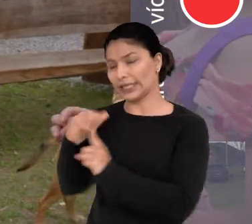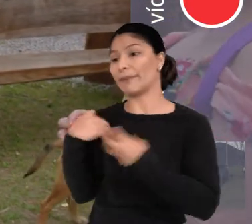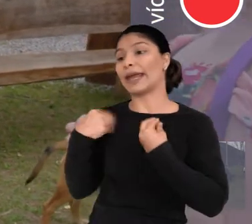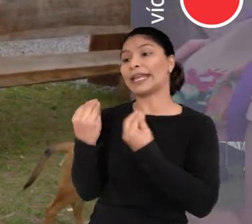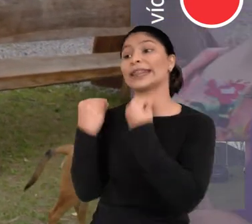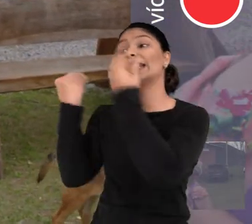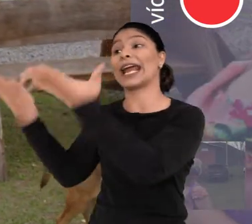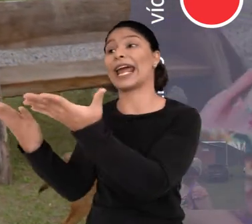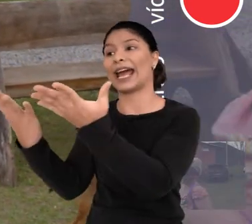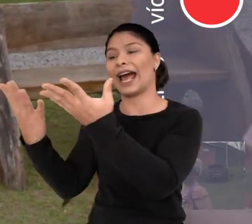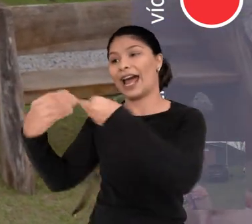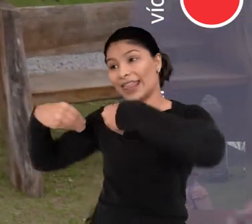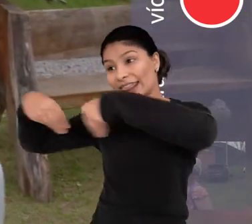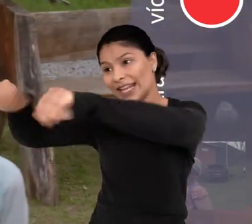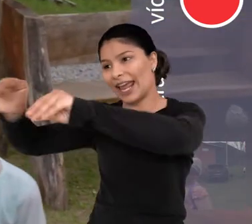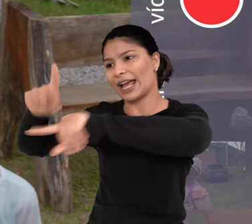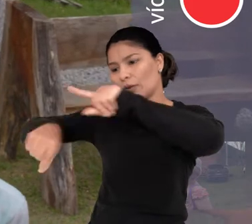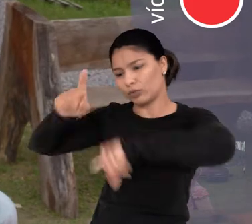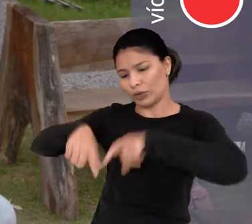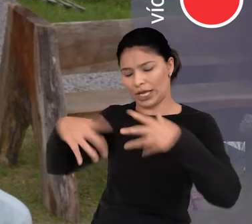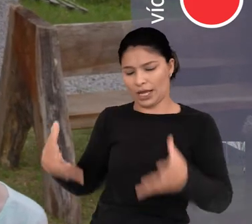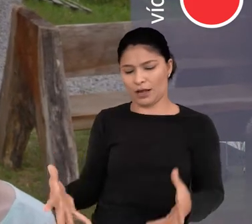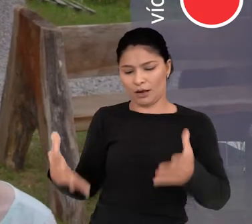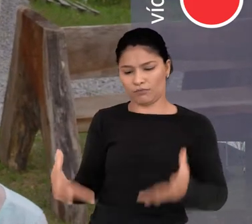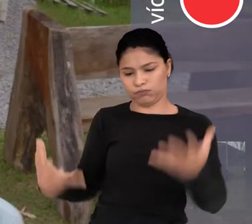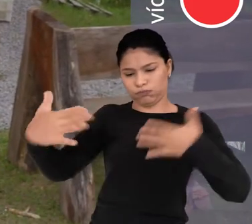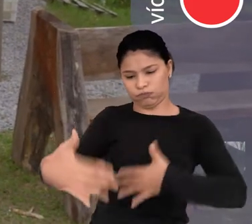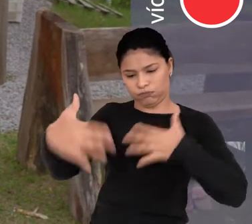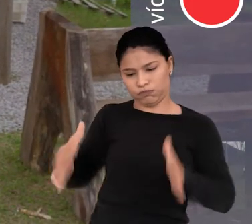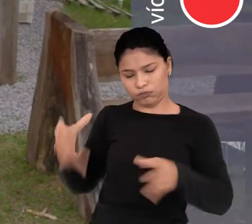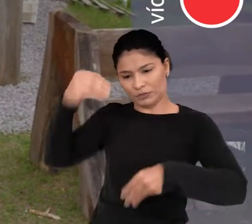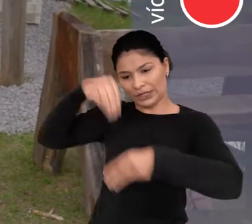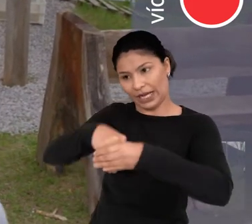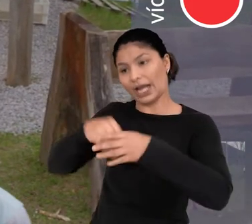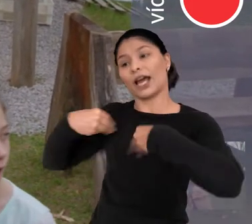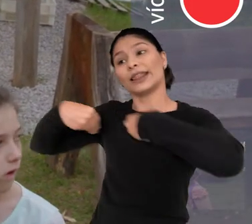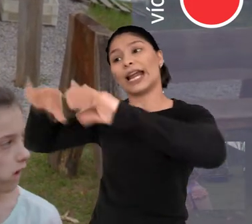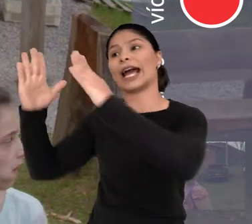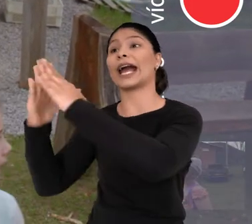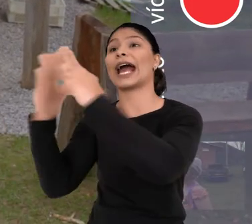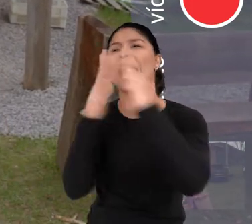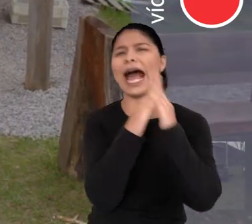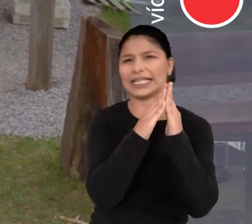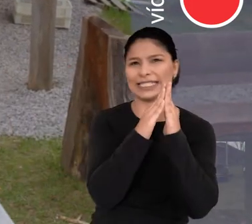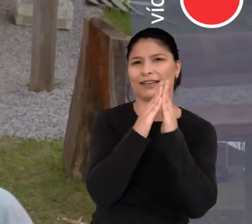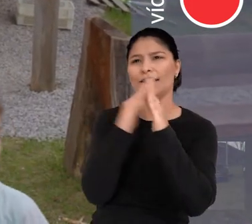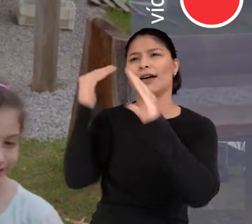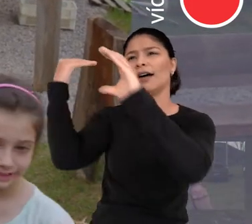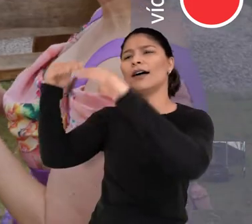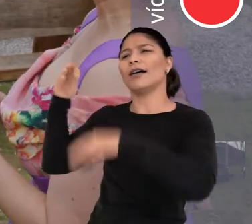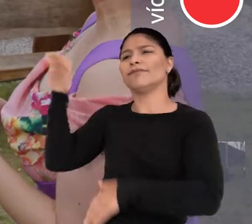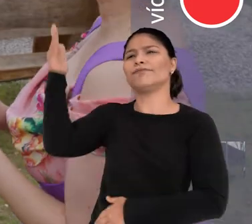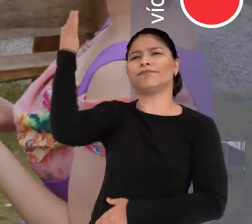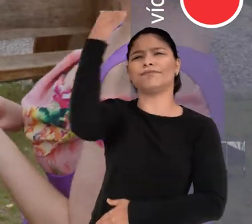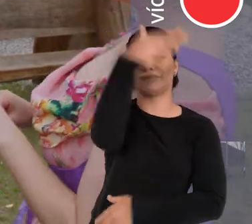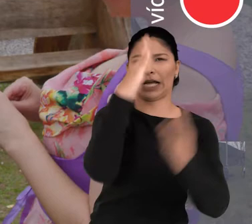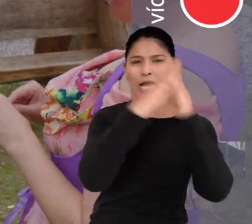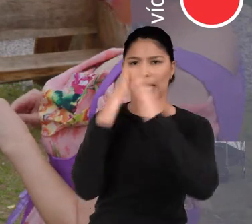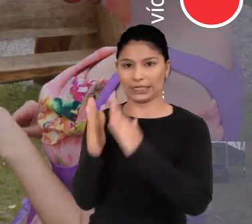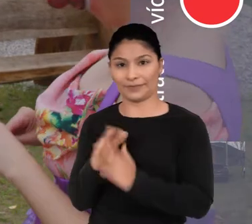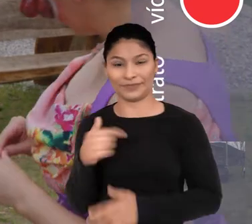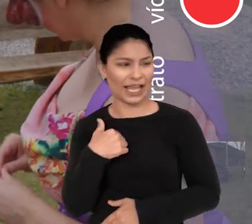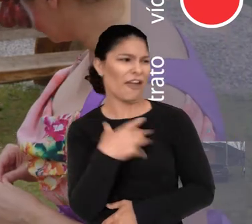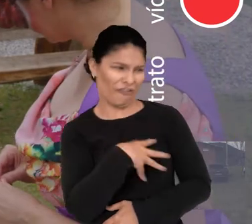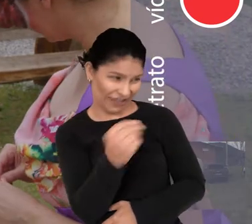A gente faz feira E a gente faz entrega A domicílio também A gente monta uma cesta E faz a entrega A domicílio para as pessoas E assim